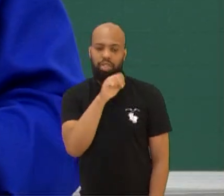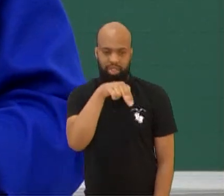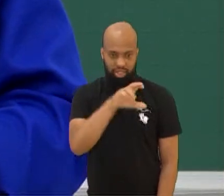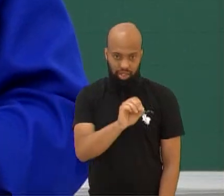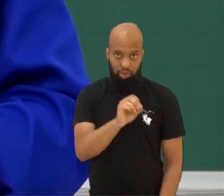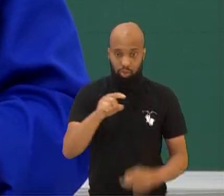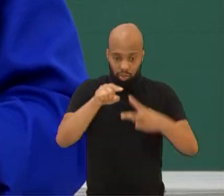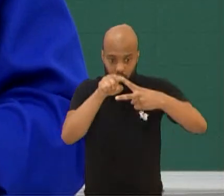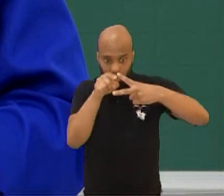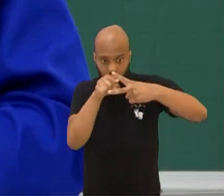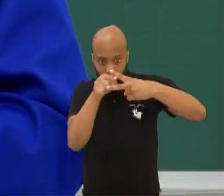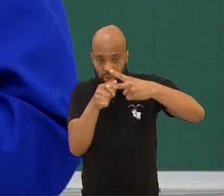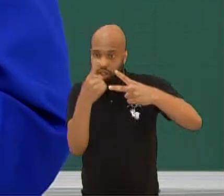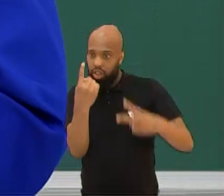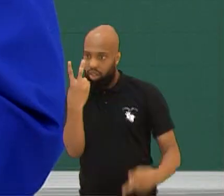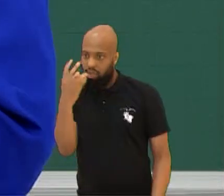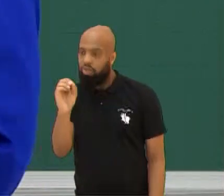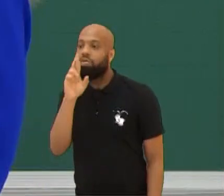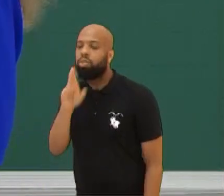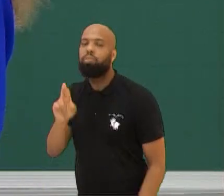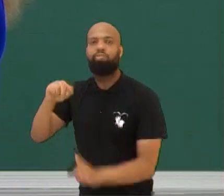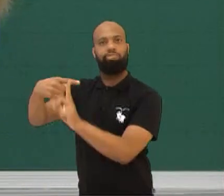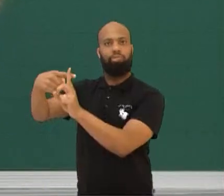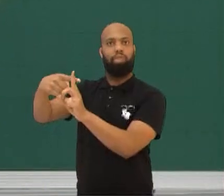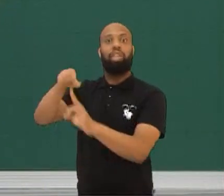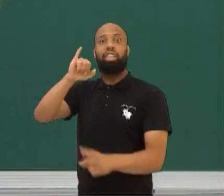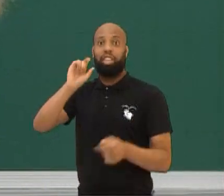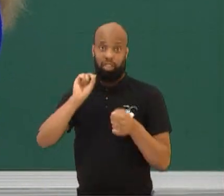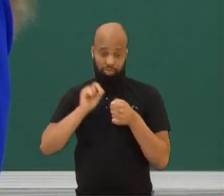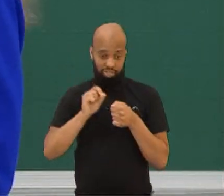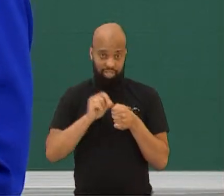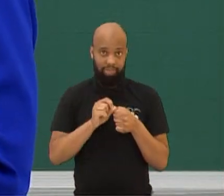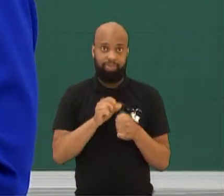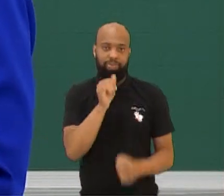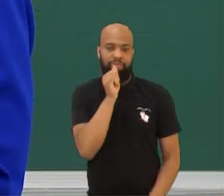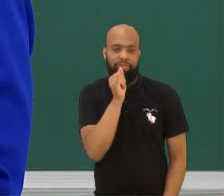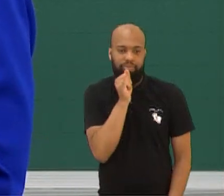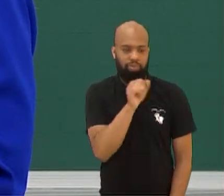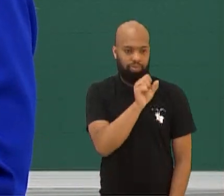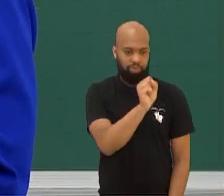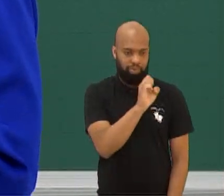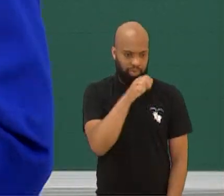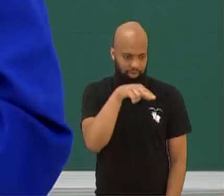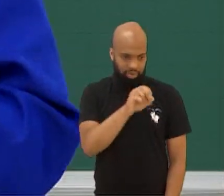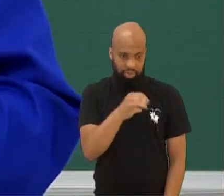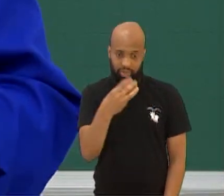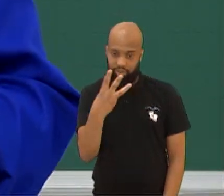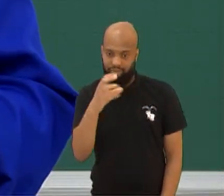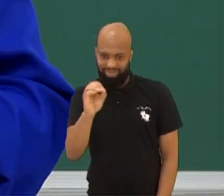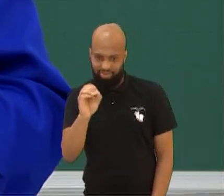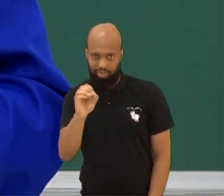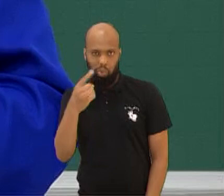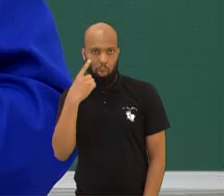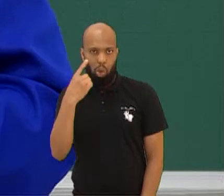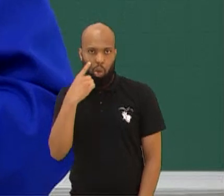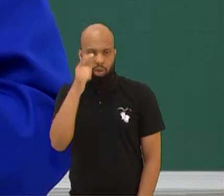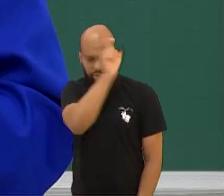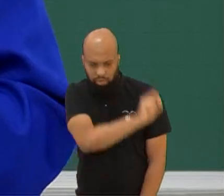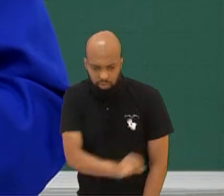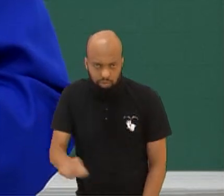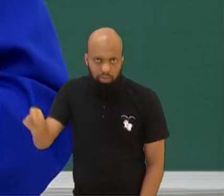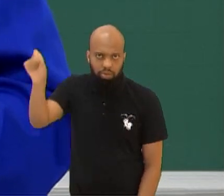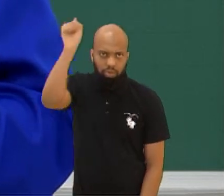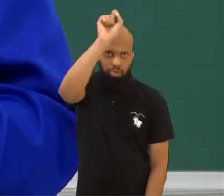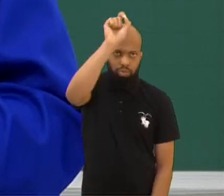vai ser um valor positivo. Agora, se eu calcular seno de 300 graus, por exemplo, o resultado disso será um